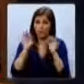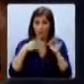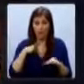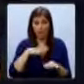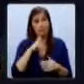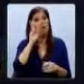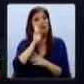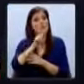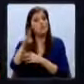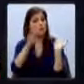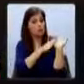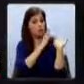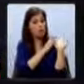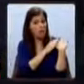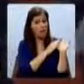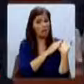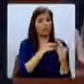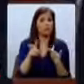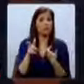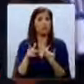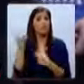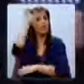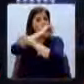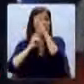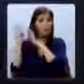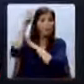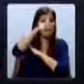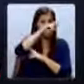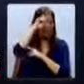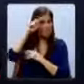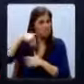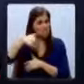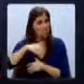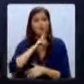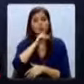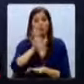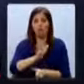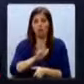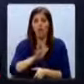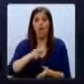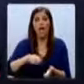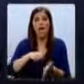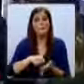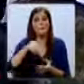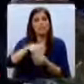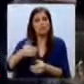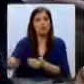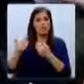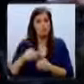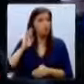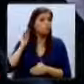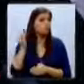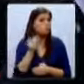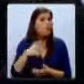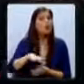de responsáveis europeus a Atenas impõe-se. A resposta já veio. Ameaça de eleições antecipadas e até um referendo. Estratégia